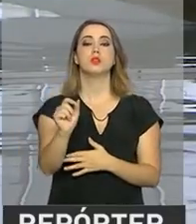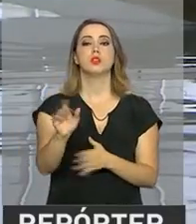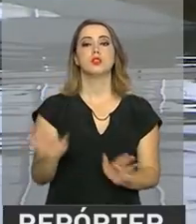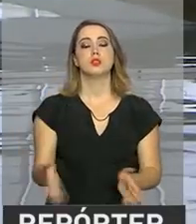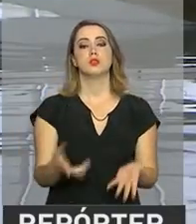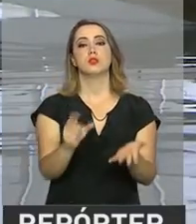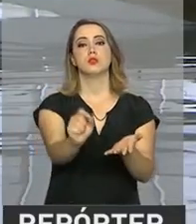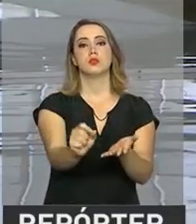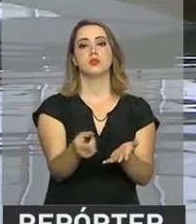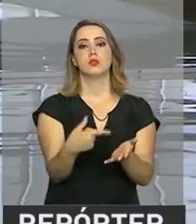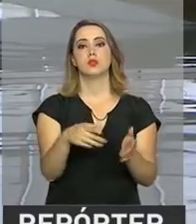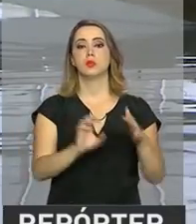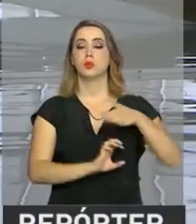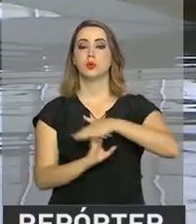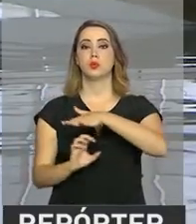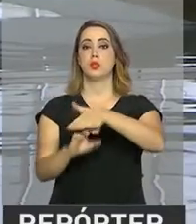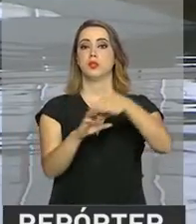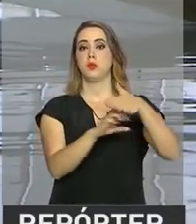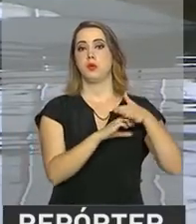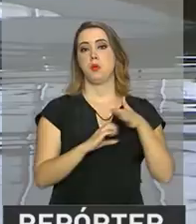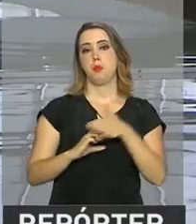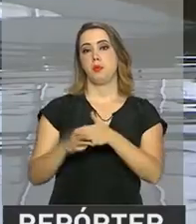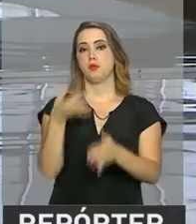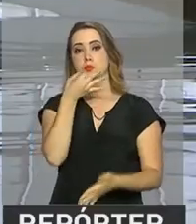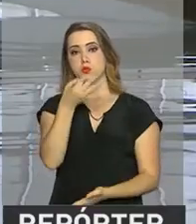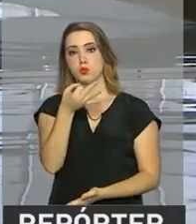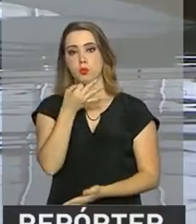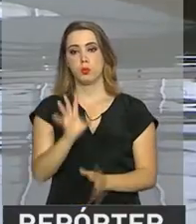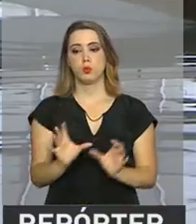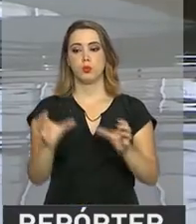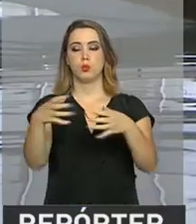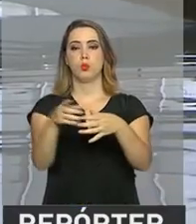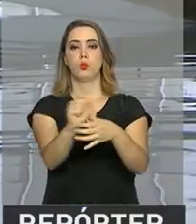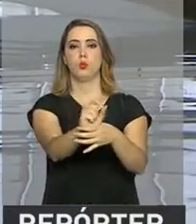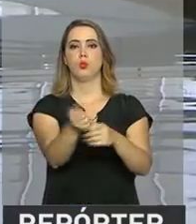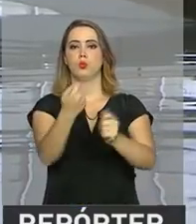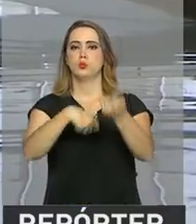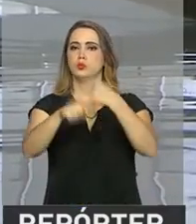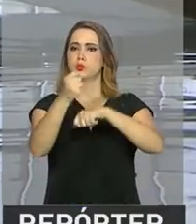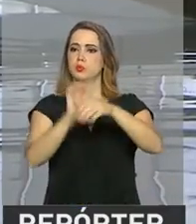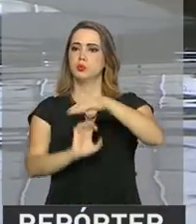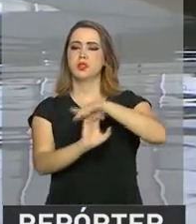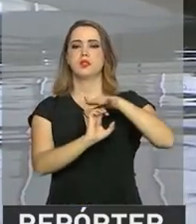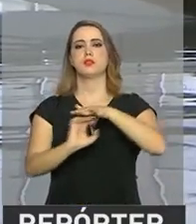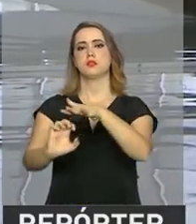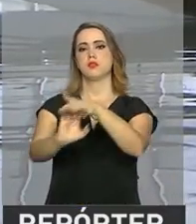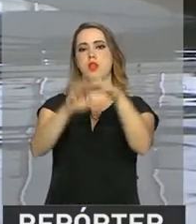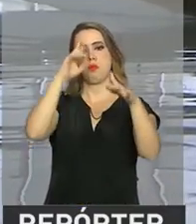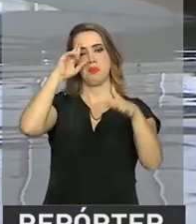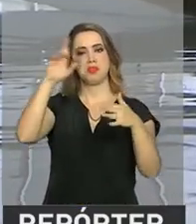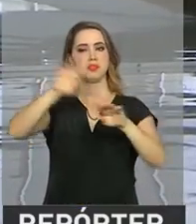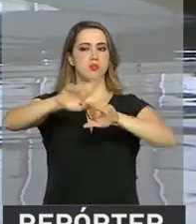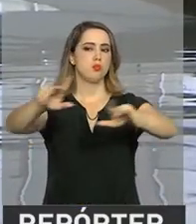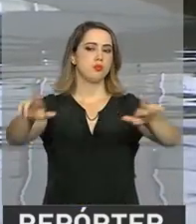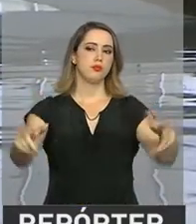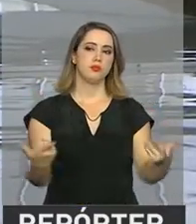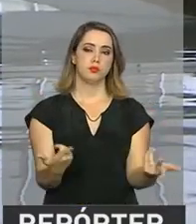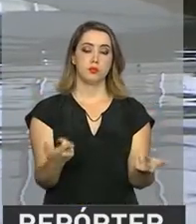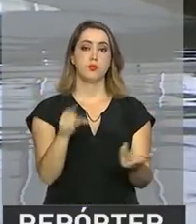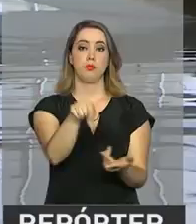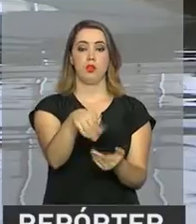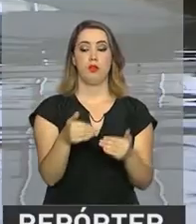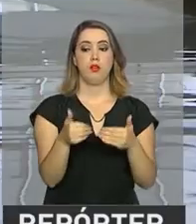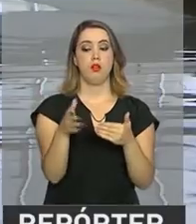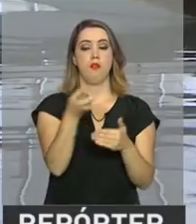empresa de consultoria que reúne executivos investidores empresários de todo o brasil o presidente michel temer portanto ele vai fazer uma fala na abertura